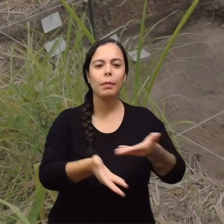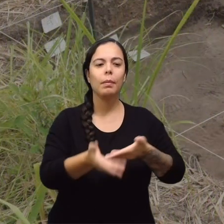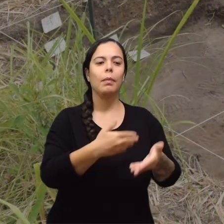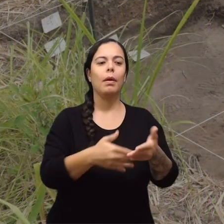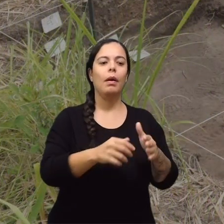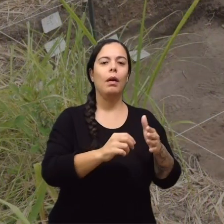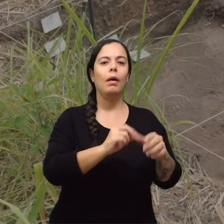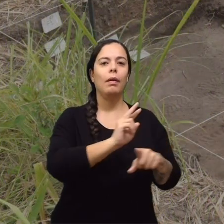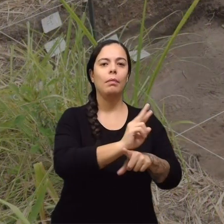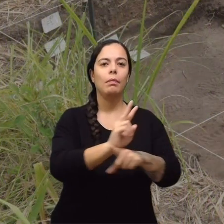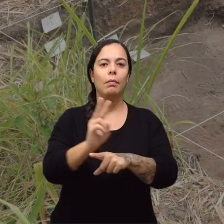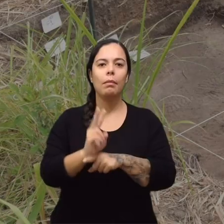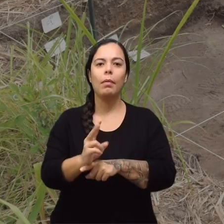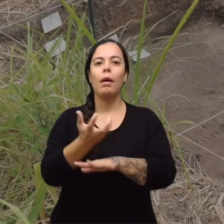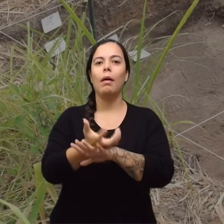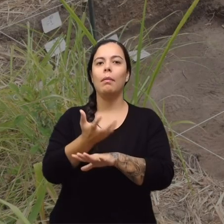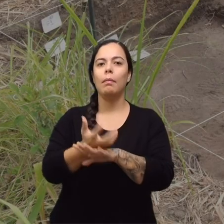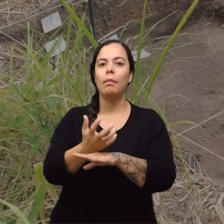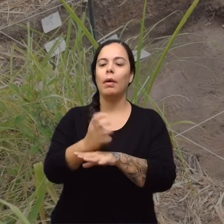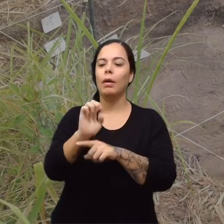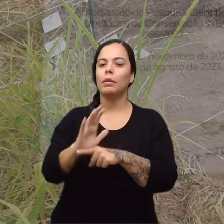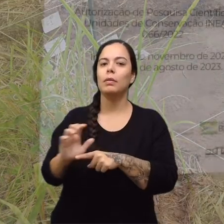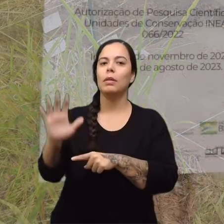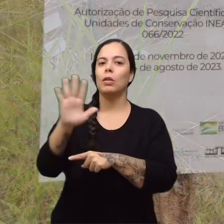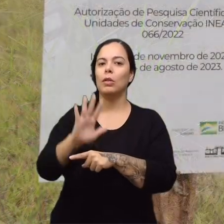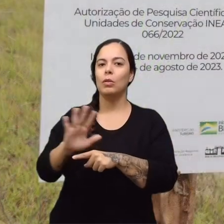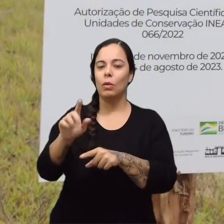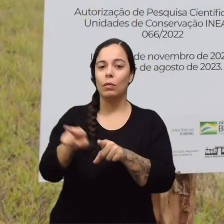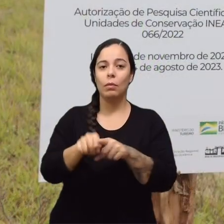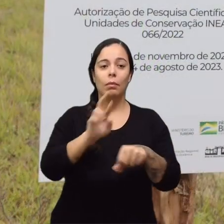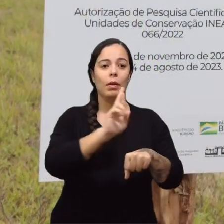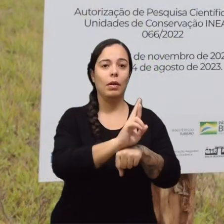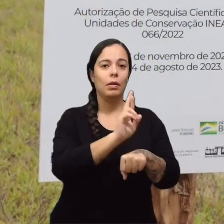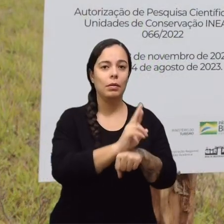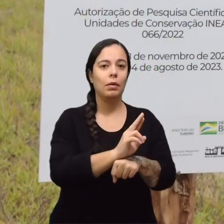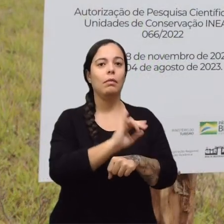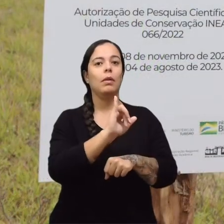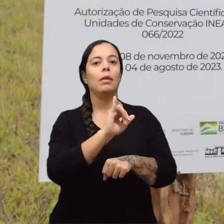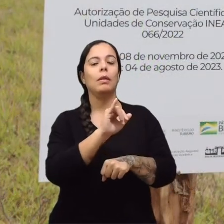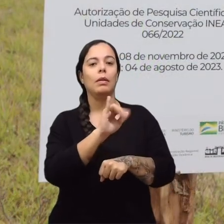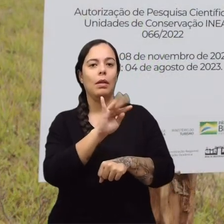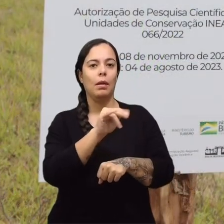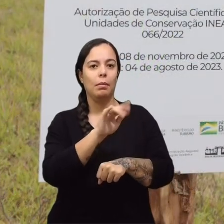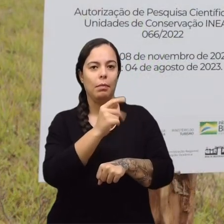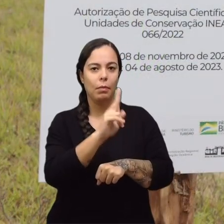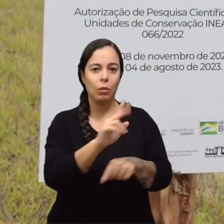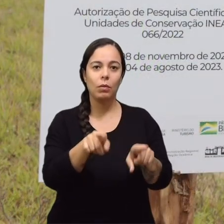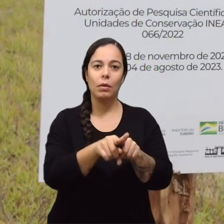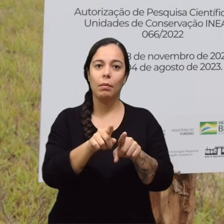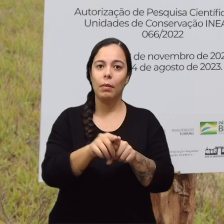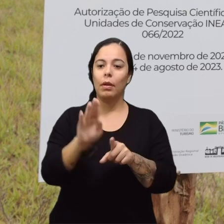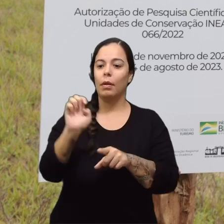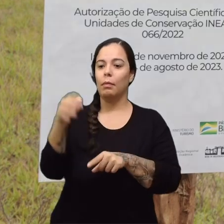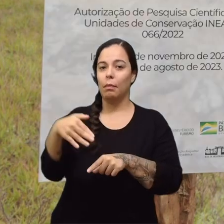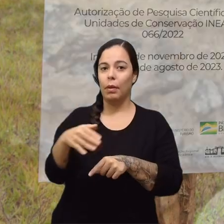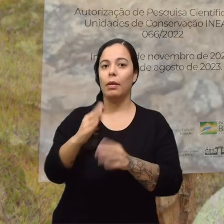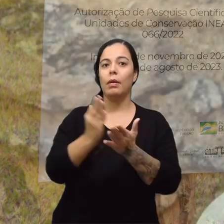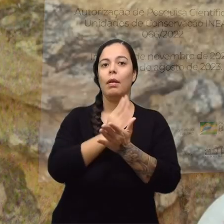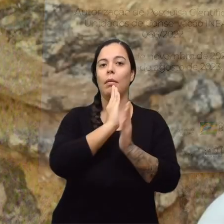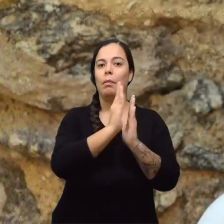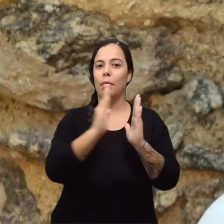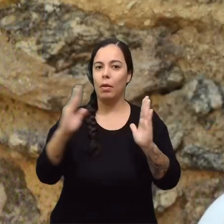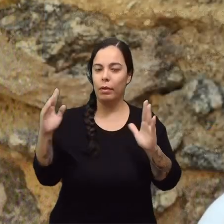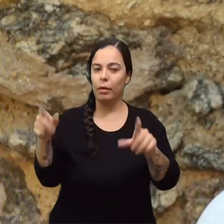locais. Então, as unidades de conservação do Parque Estadual da Serra da Tiririca, a Reserva Extrativista Marinha de Itaipu, a BEM,